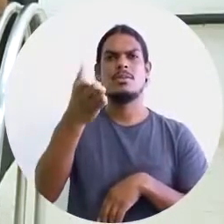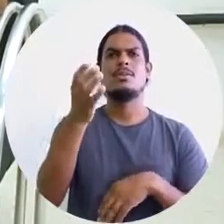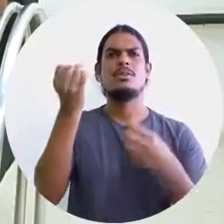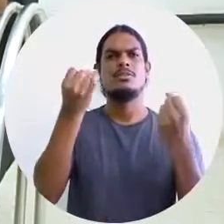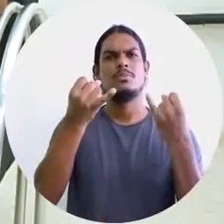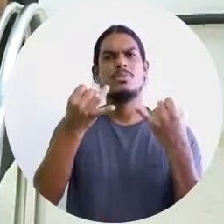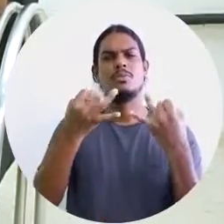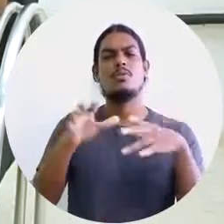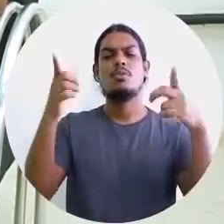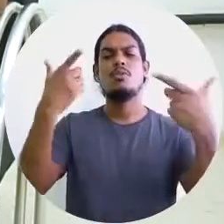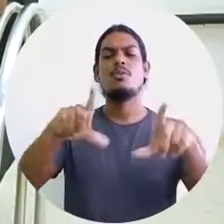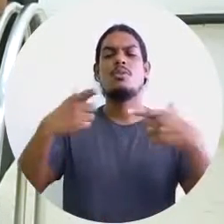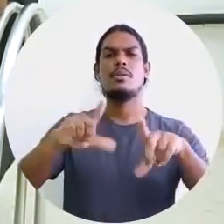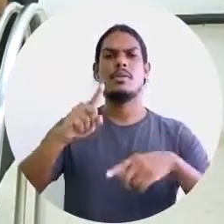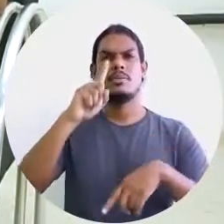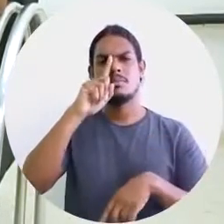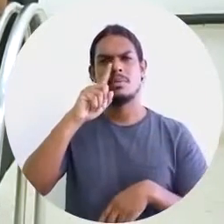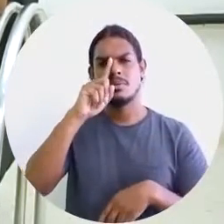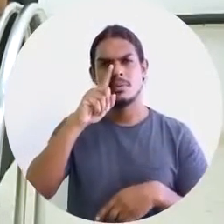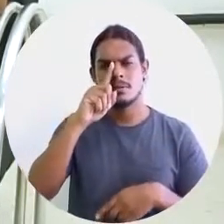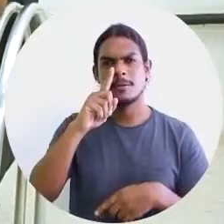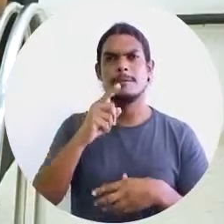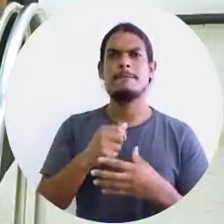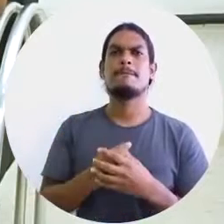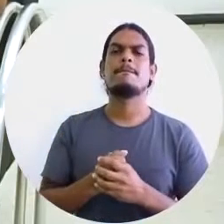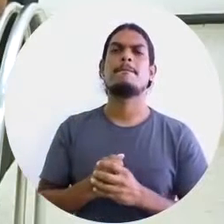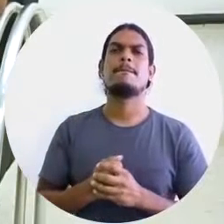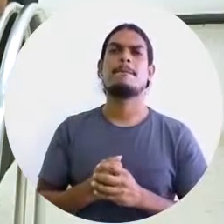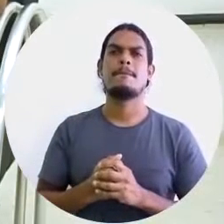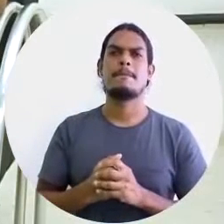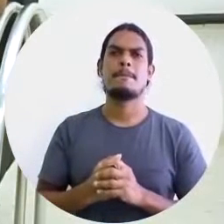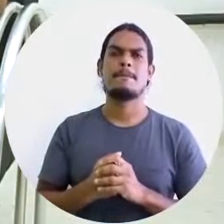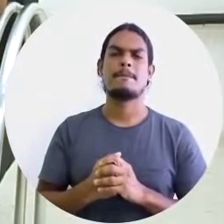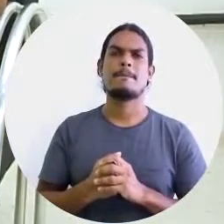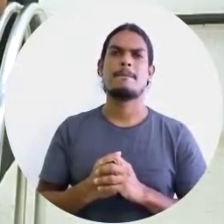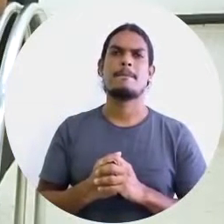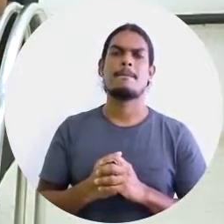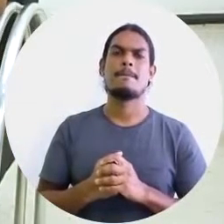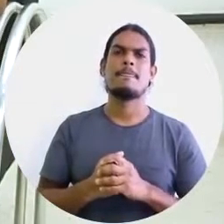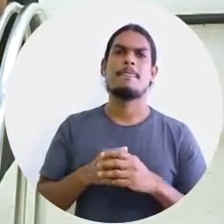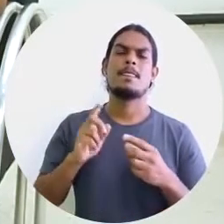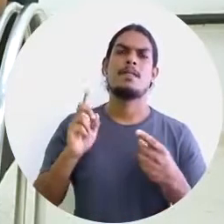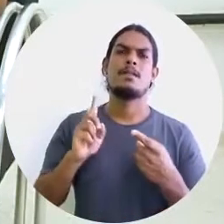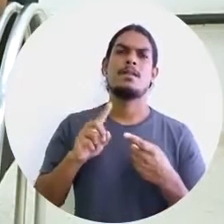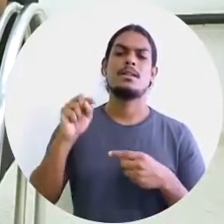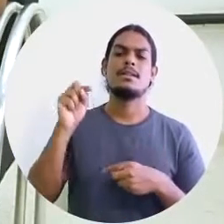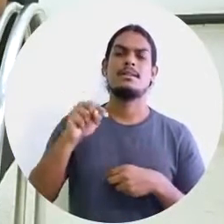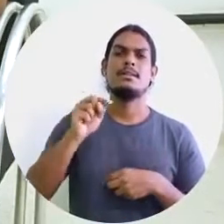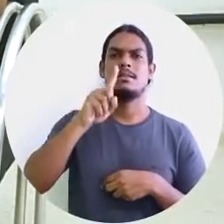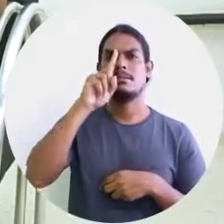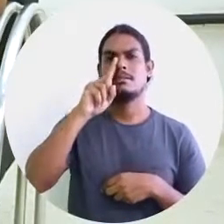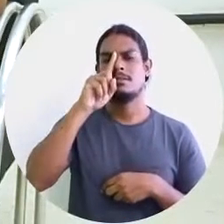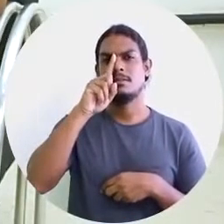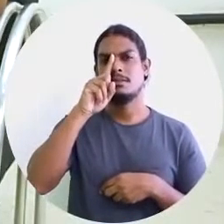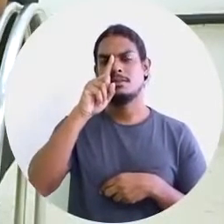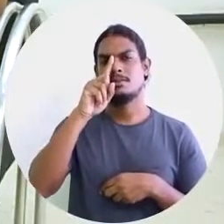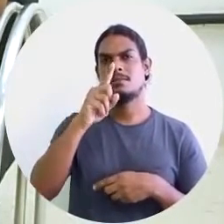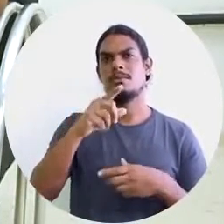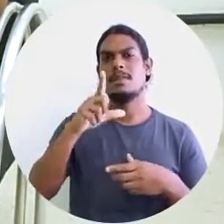do ruído, a fonte do risco, geradora do risco. Né? Esse risco segue uma